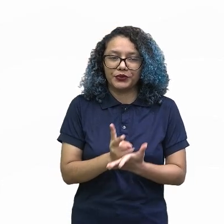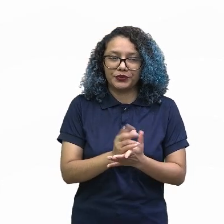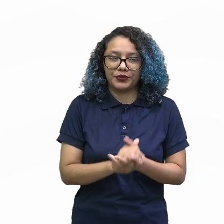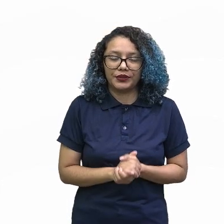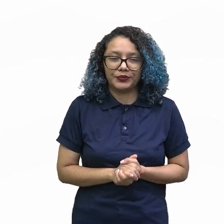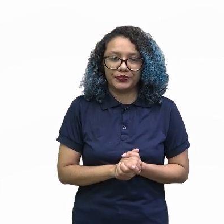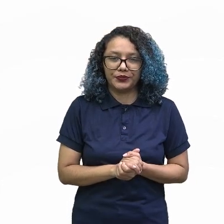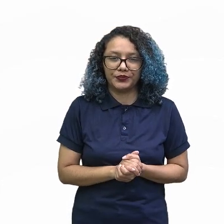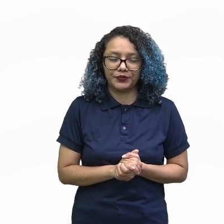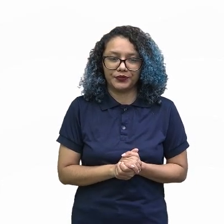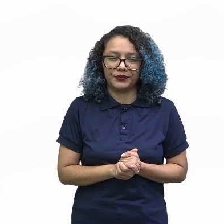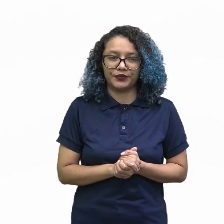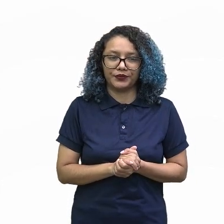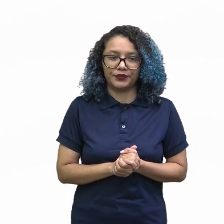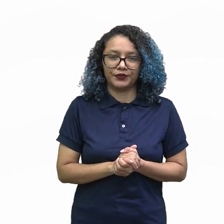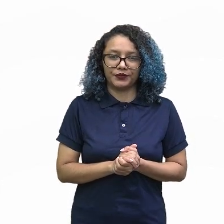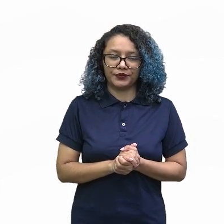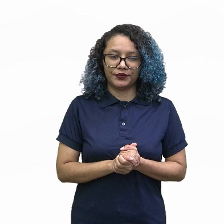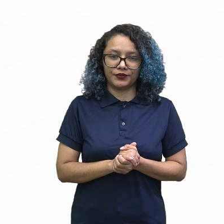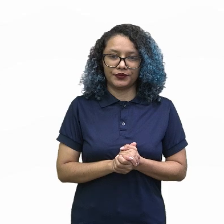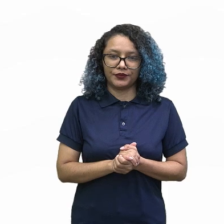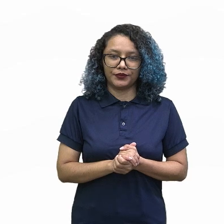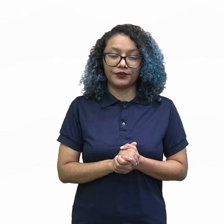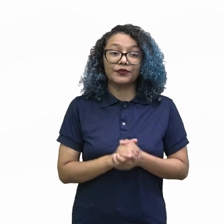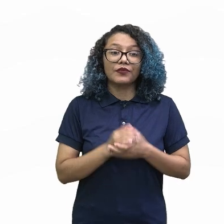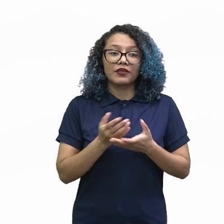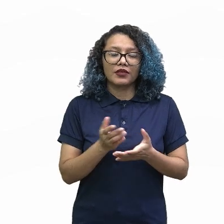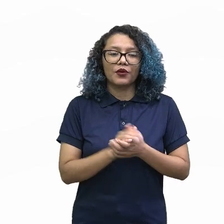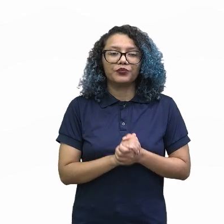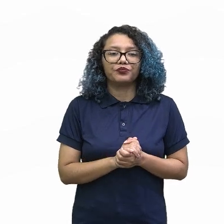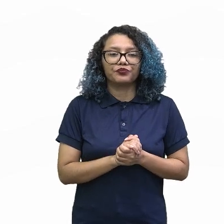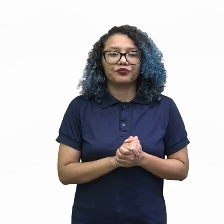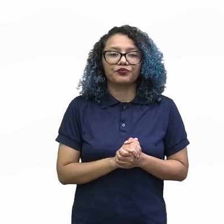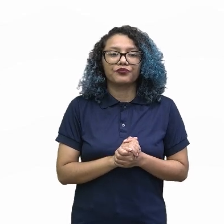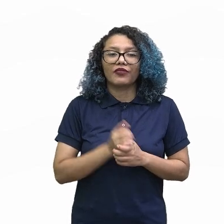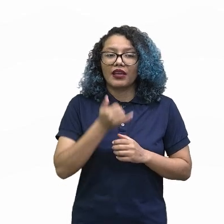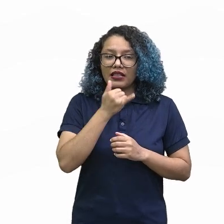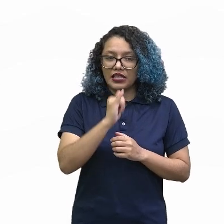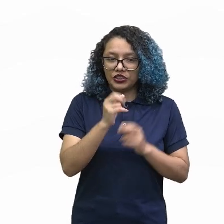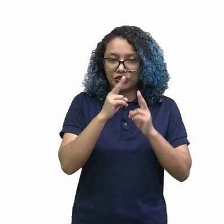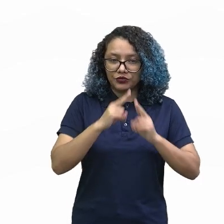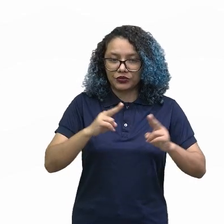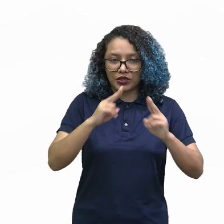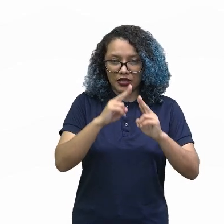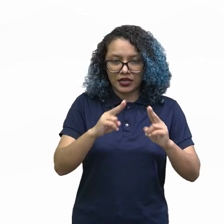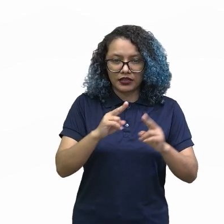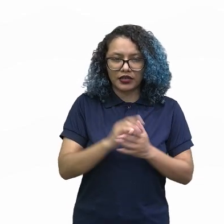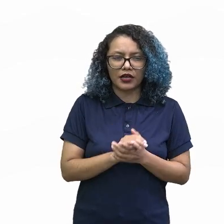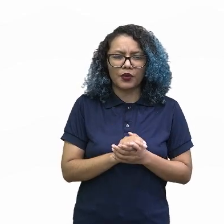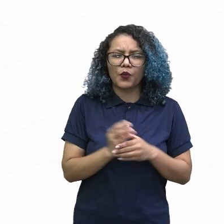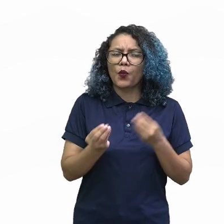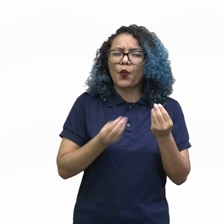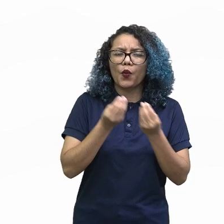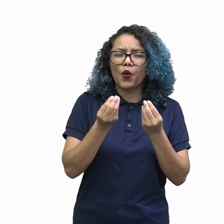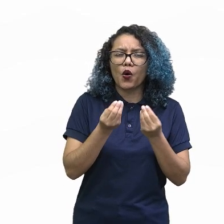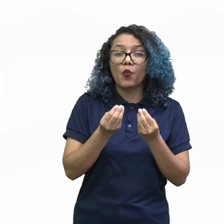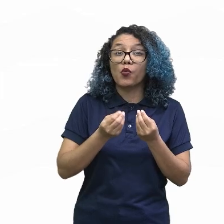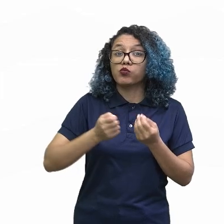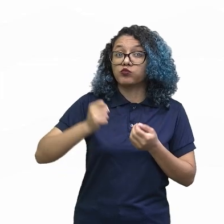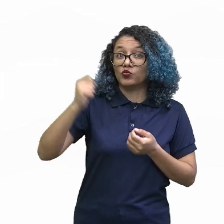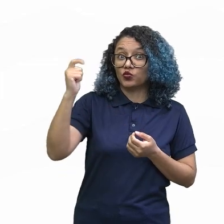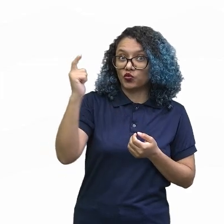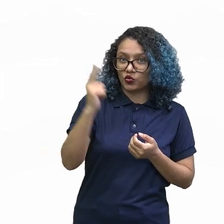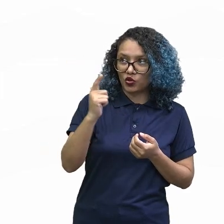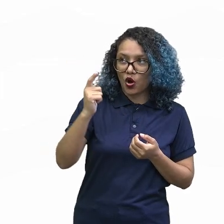sobre a energia solar. É energia elétrica por meio da luz do sol, e aí ela pode ser obtida de